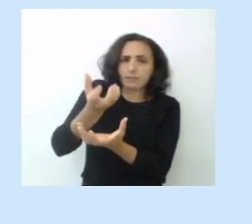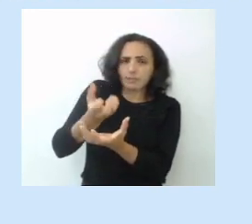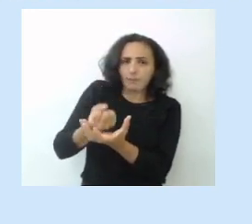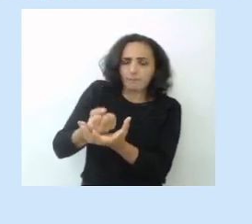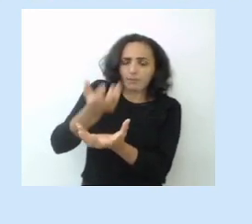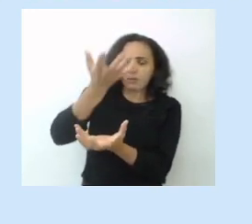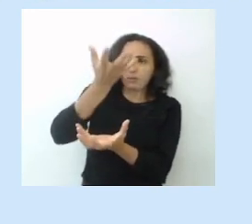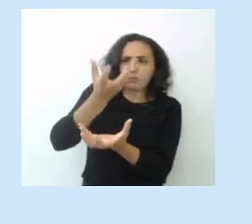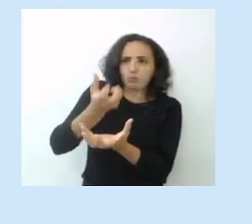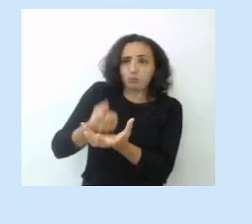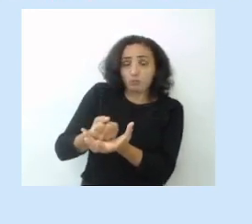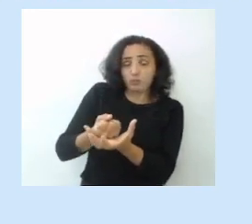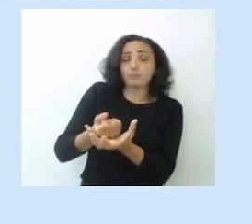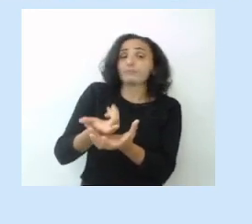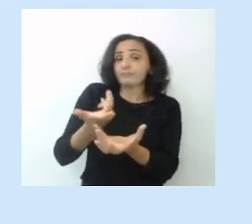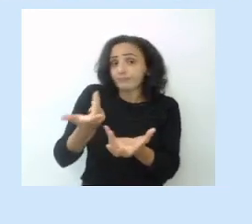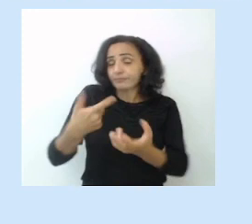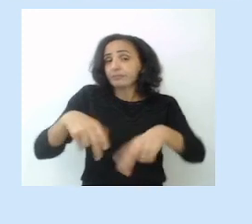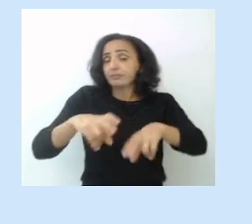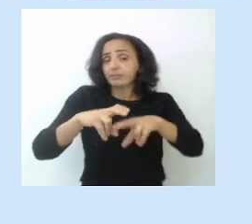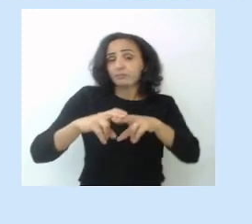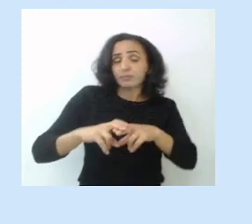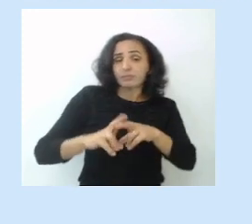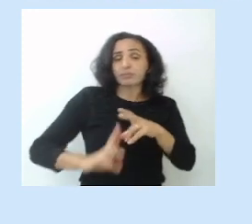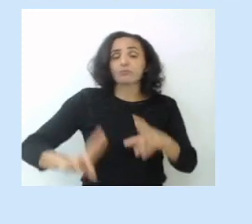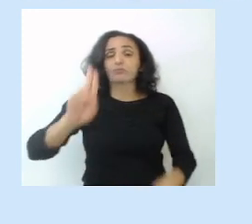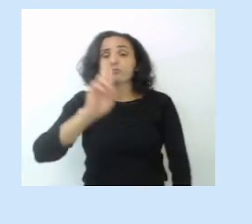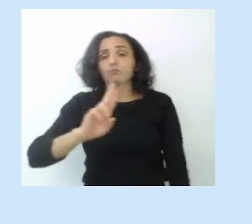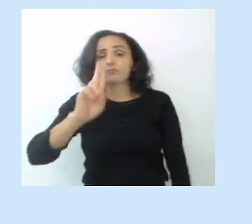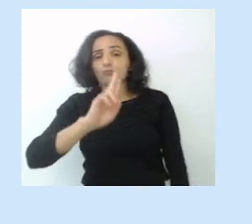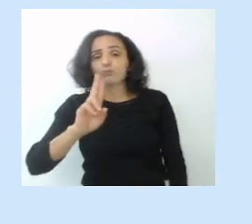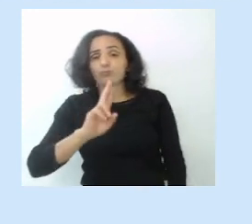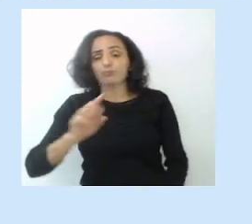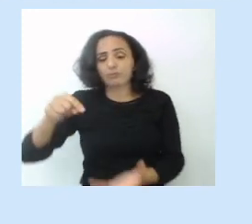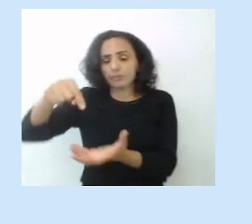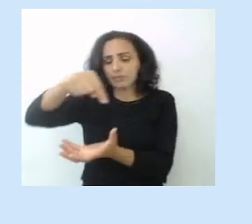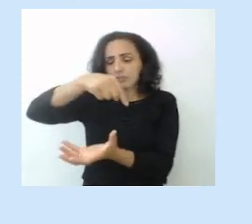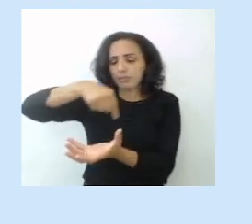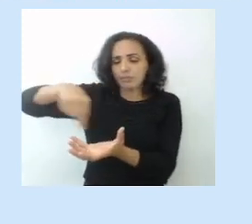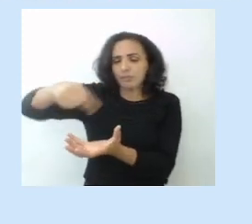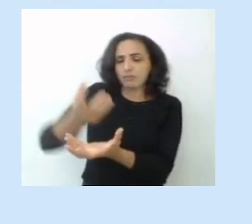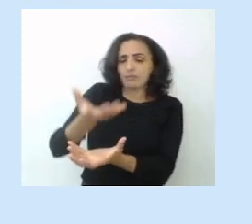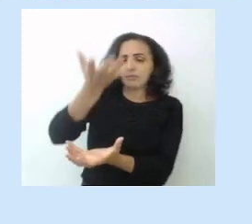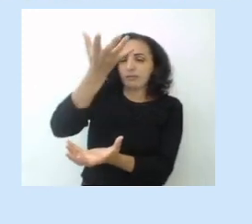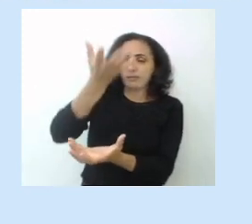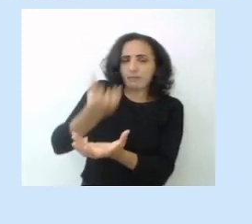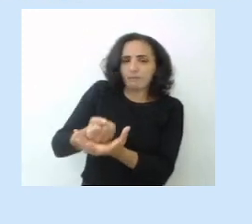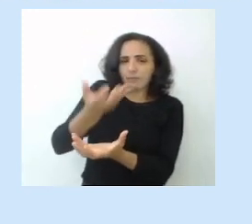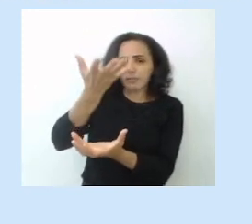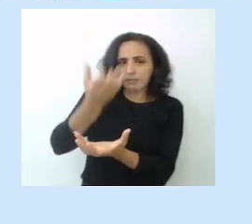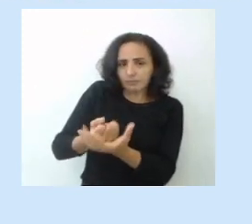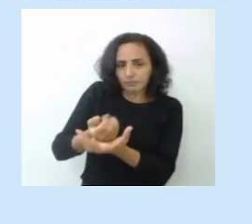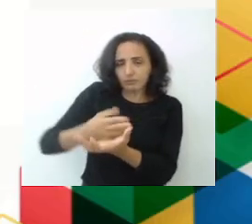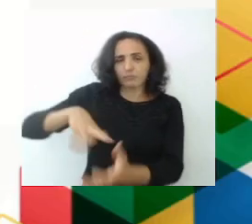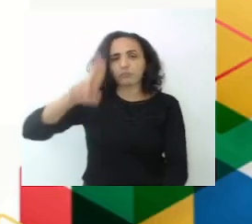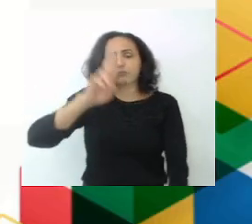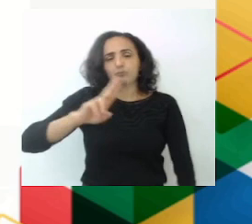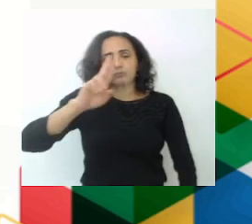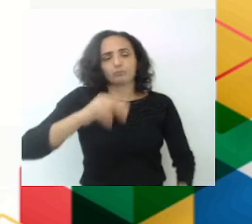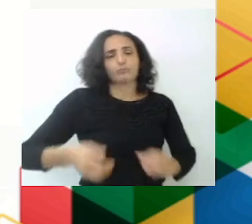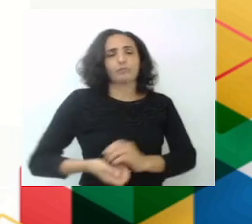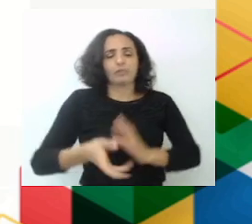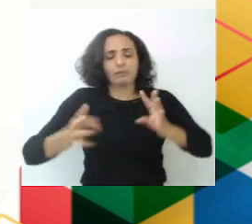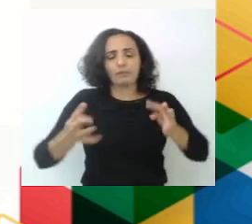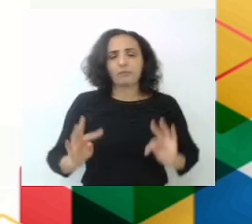da parábola. Por isso que se usa as parábolas para fazer essas antenas, para fazer os telescópios aí. Elas sempre